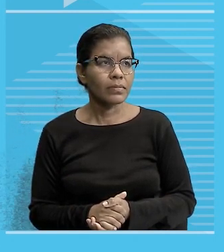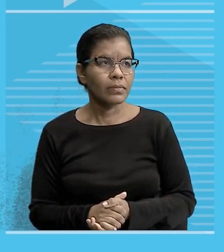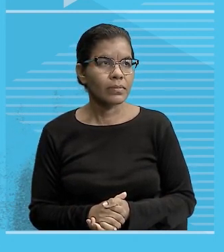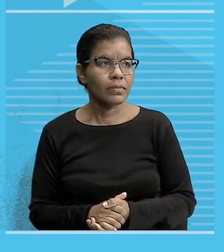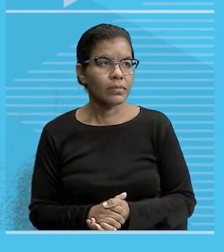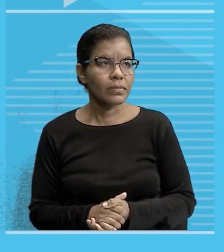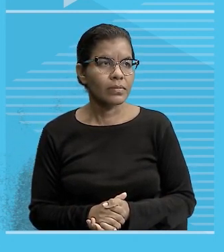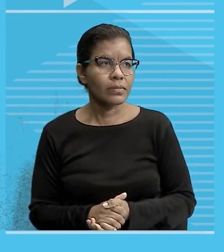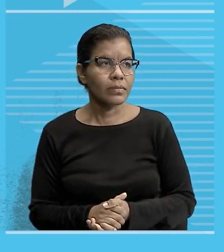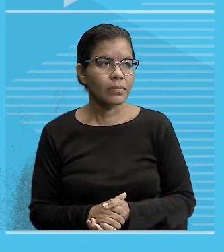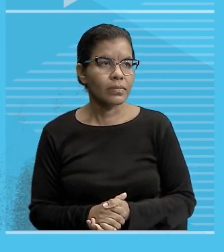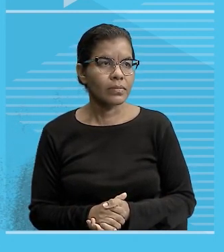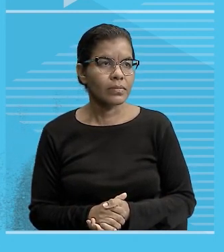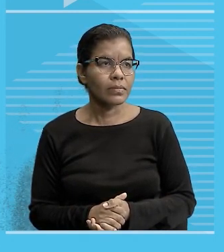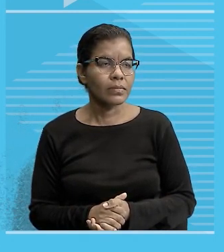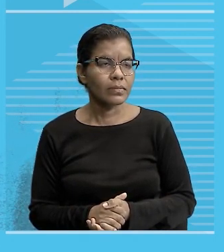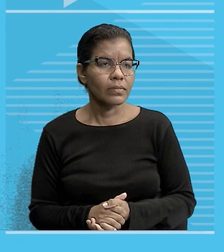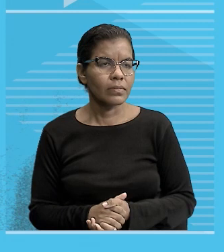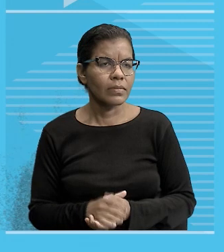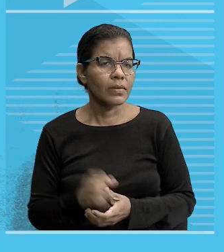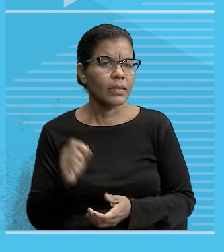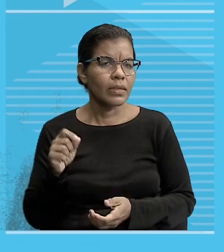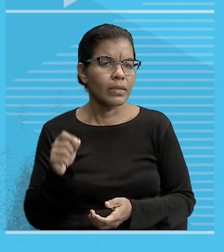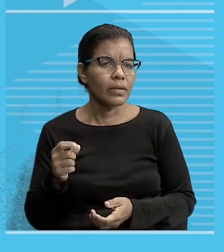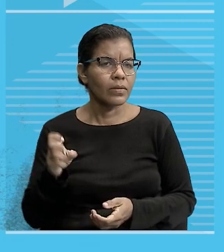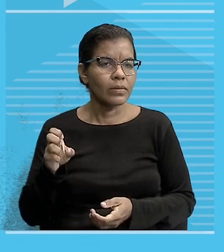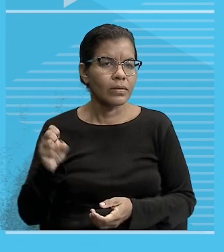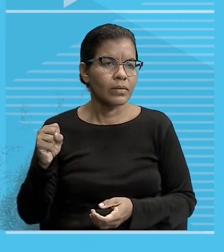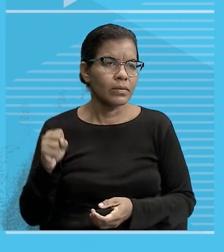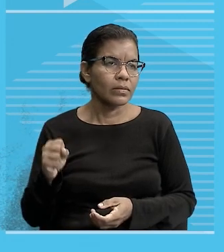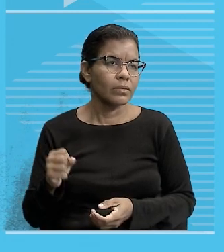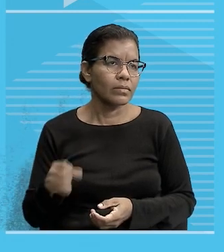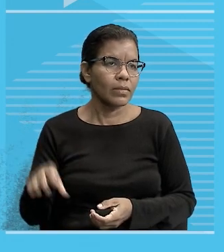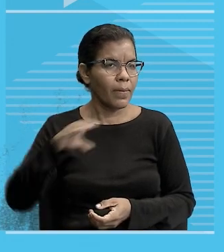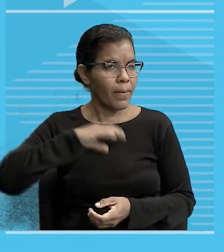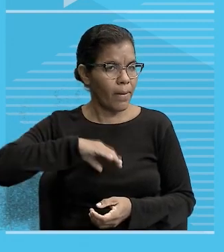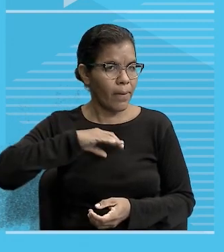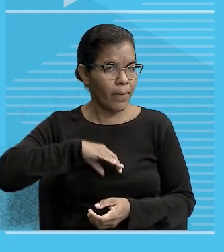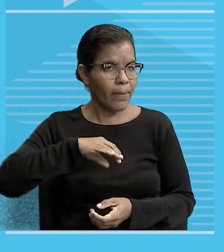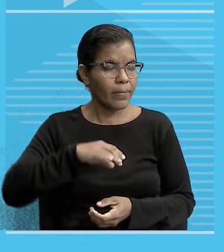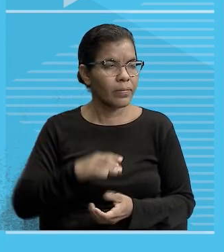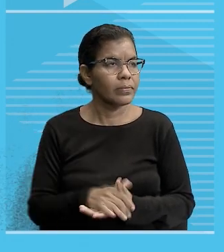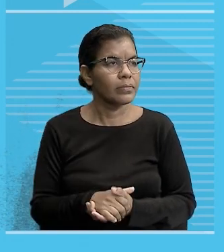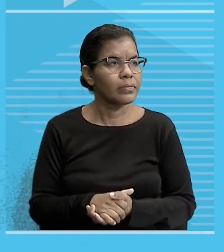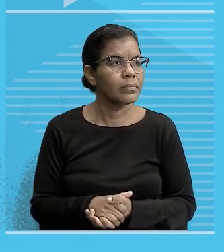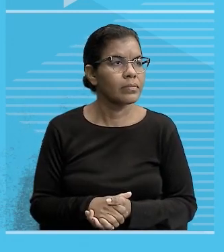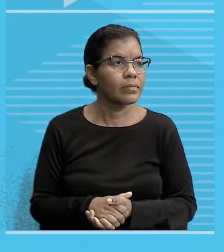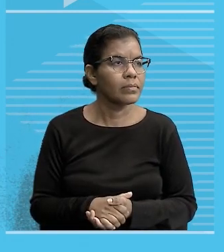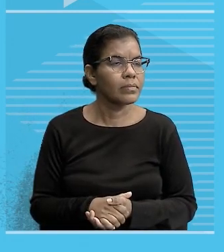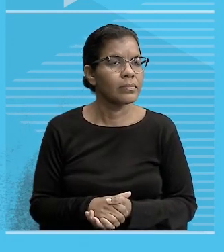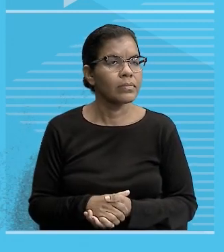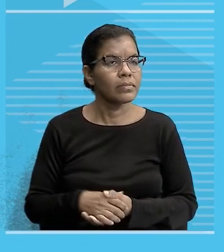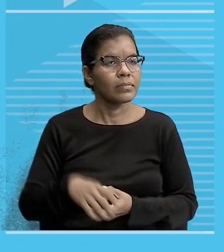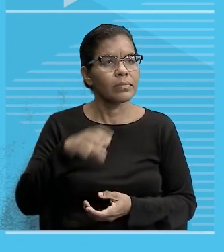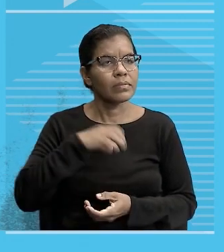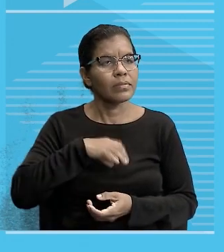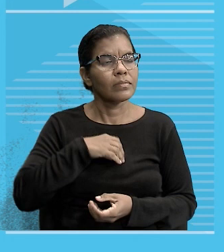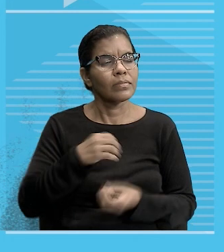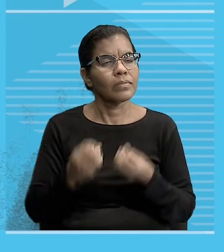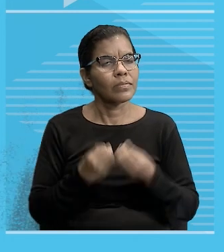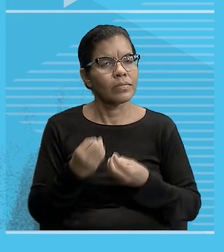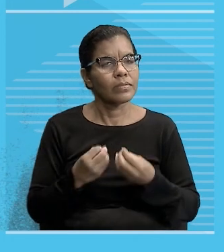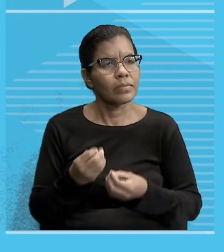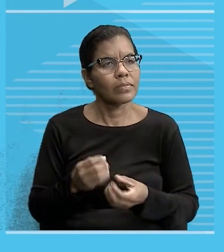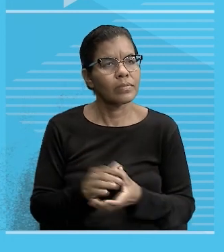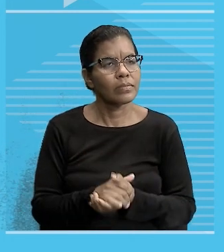circular Quem são 5S em português em português como é que eles